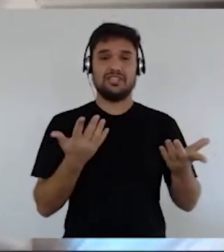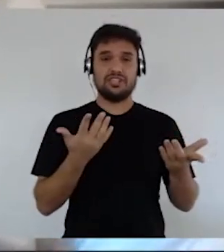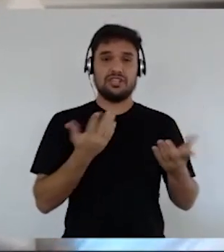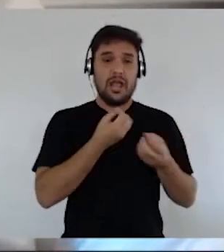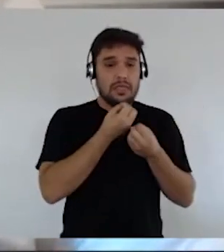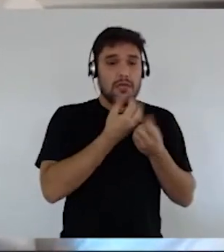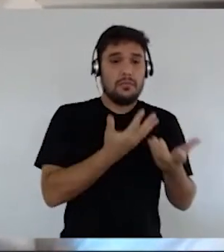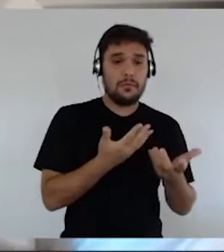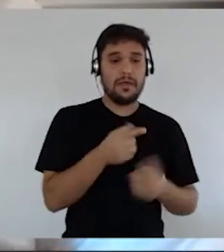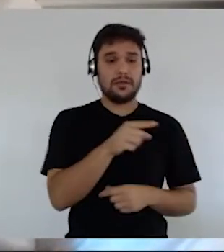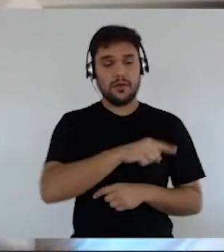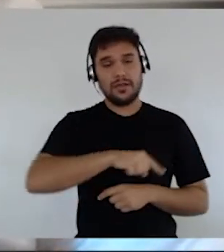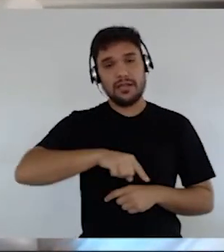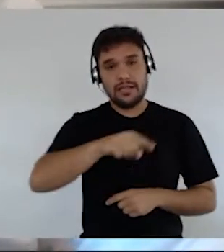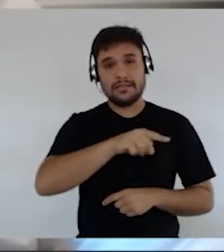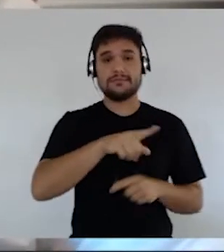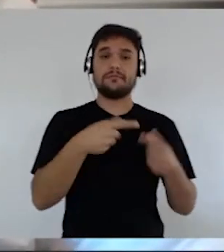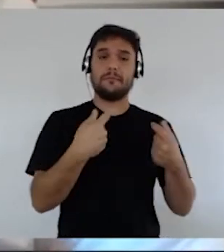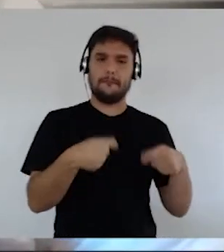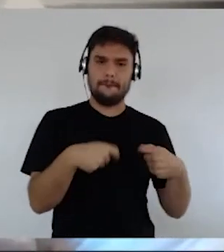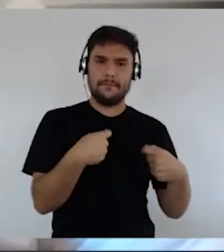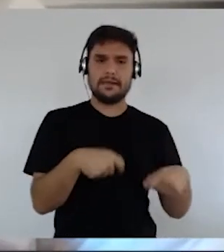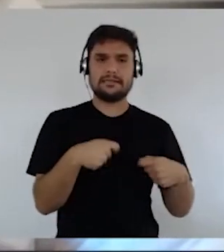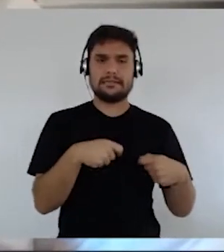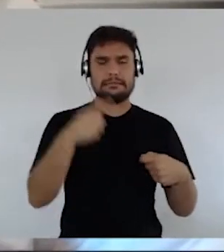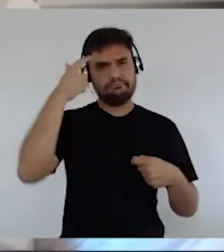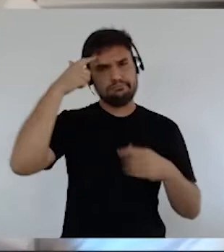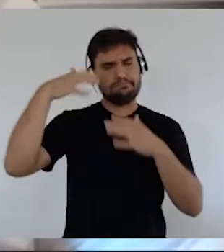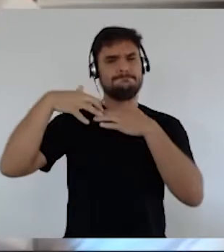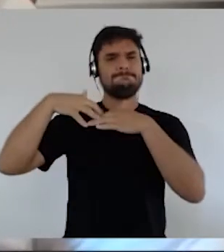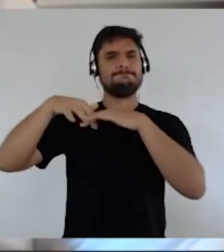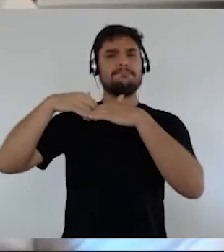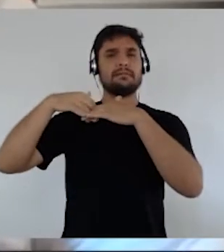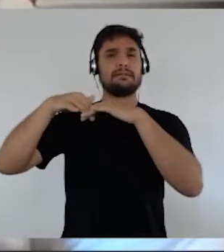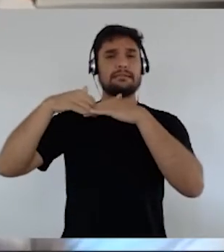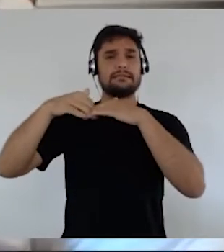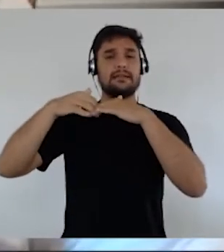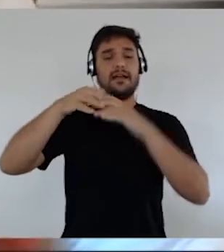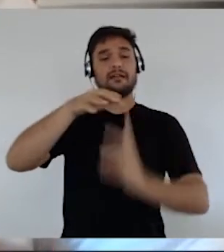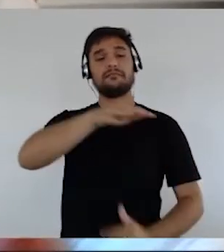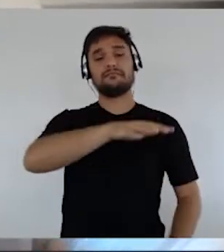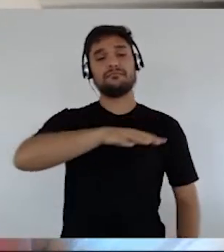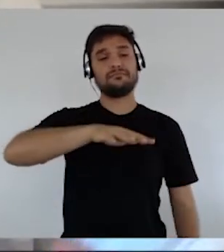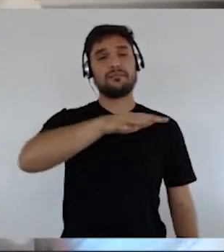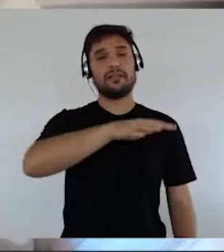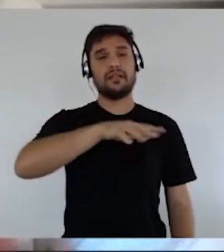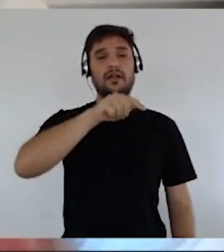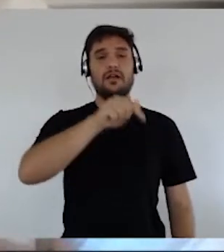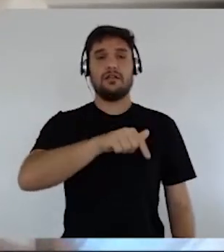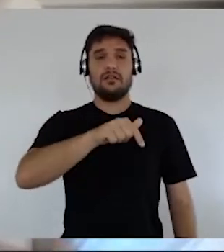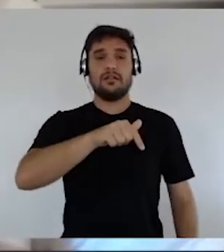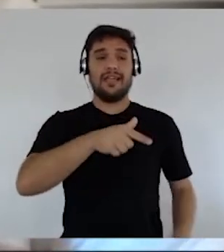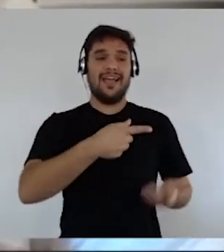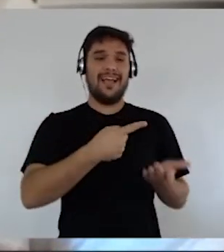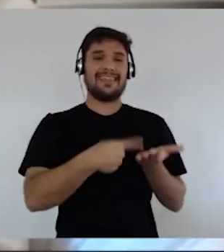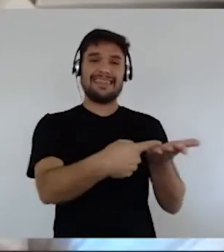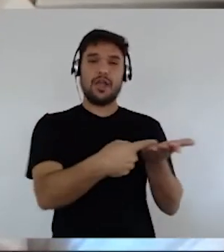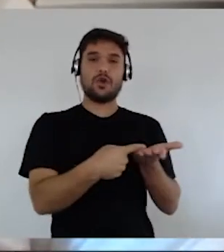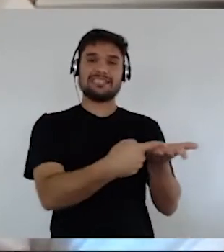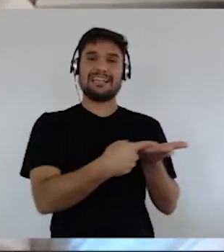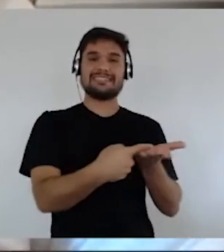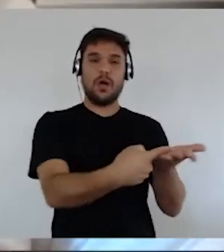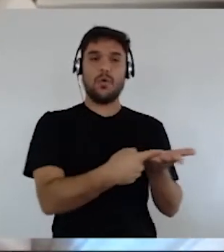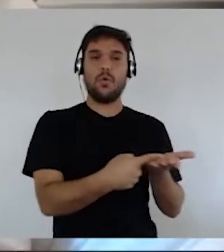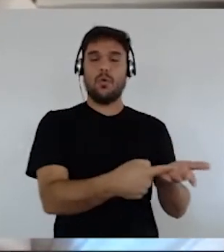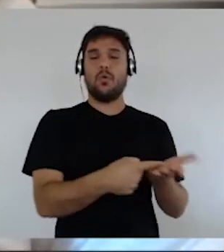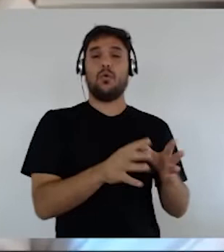são questões que merecem ser pensadas no âmbito dessa que eu vou-lhe chamar negociação coletiva,